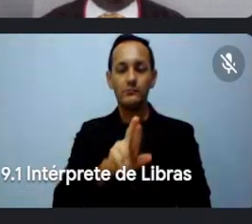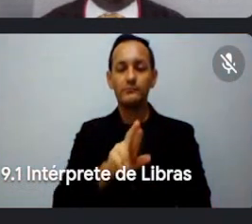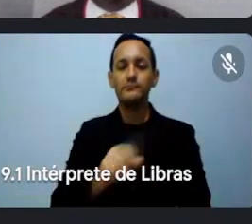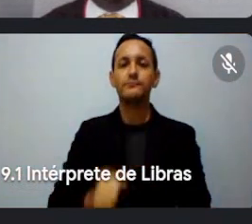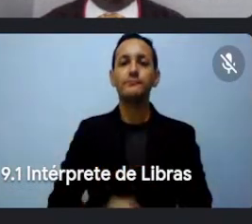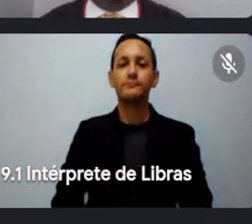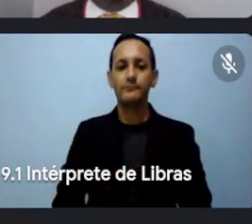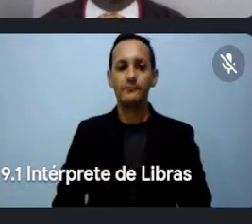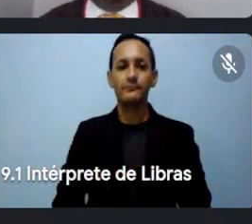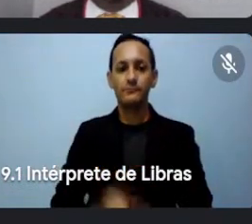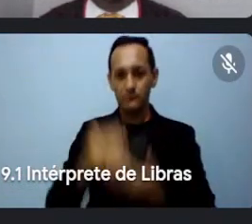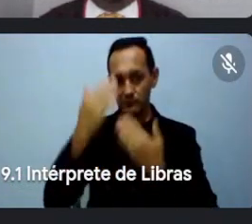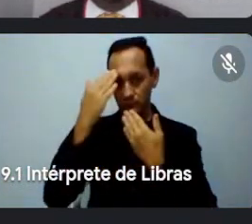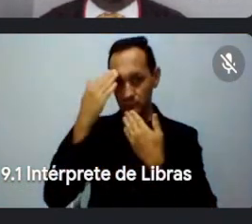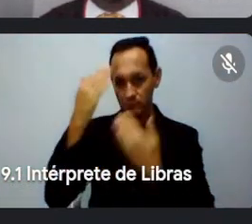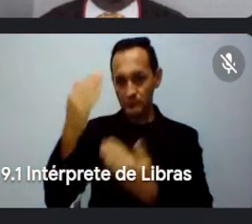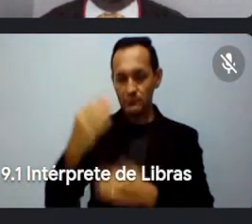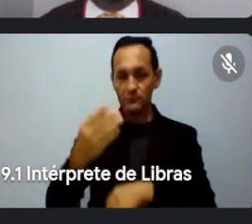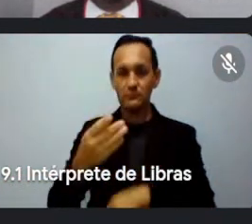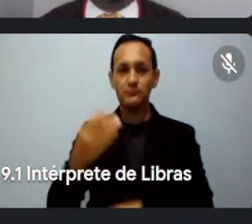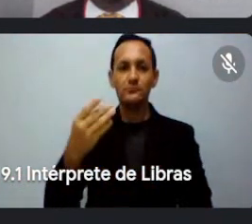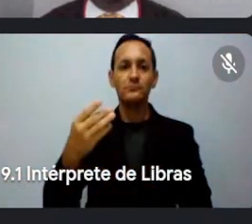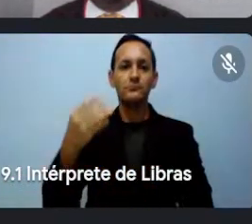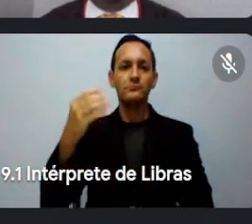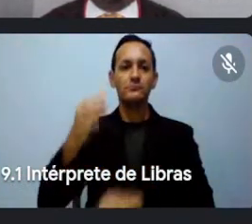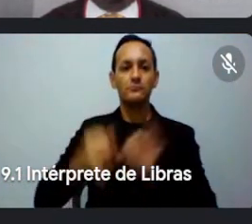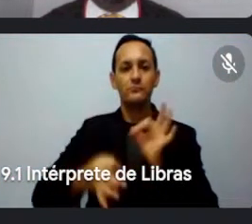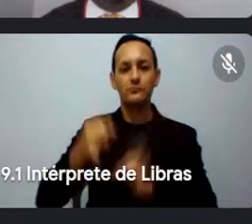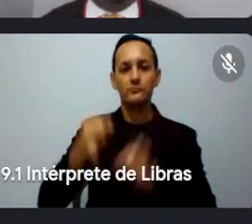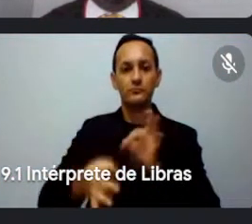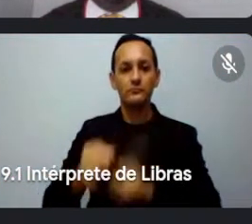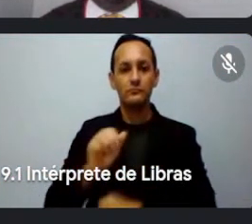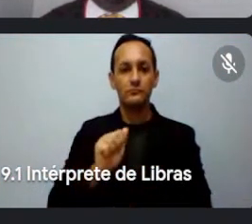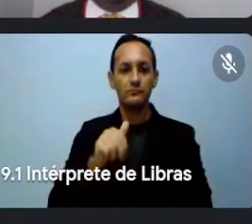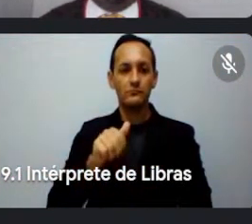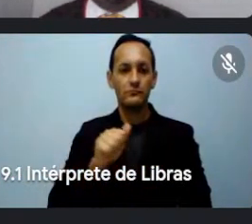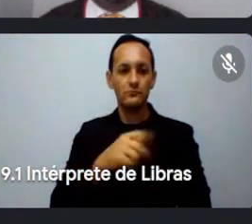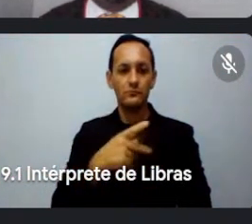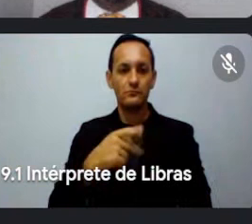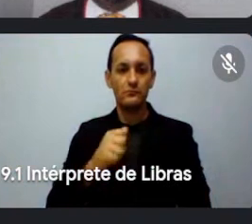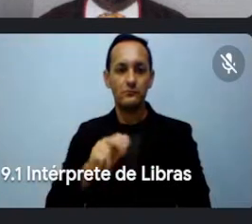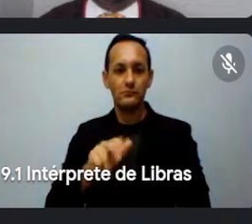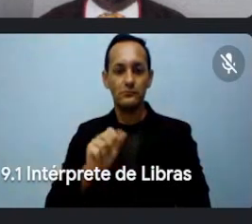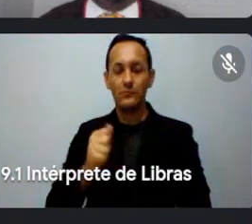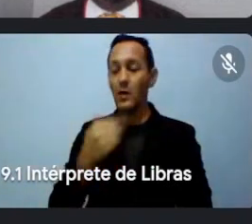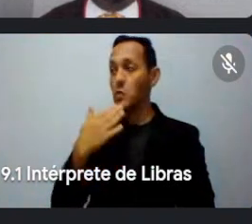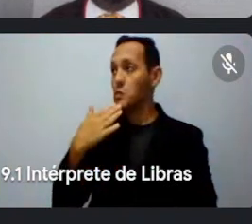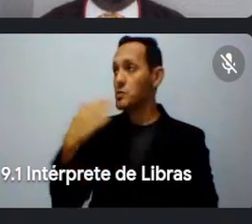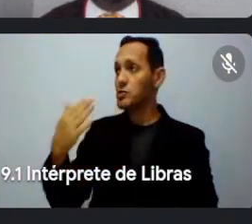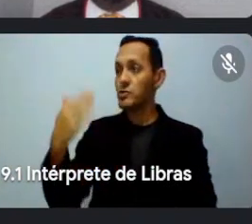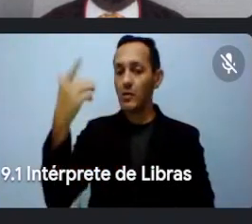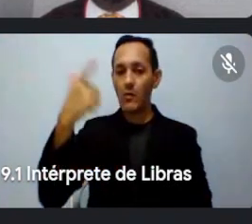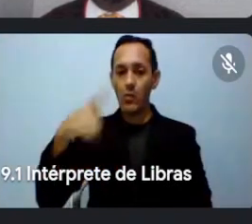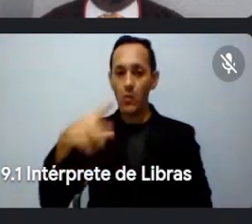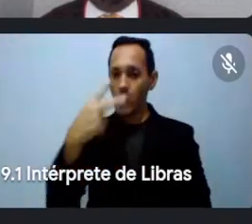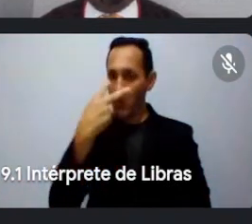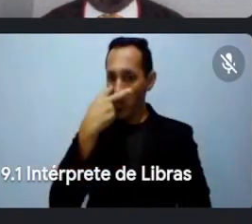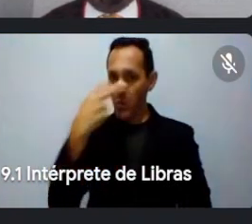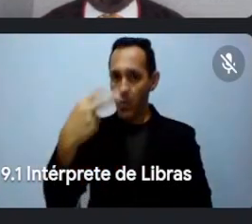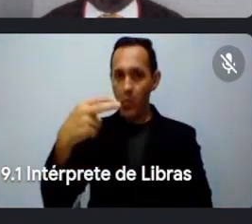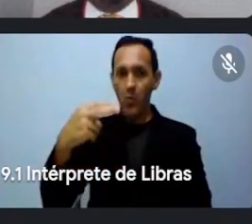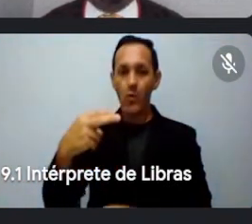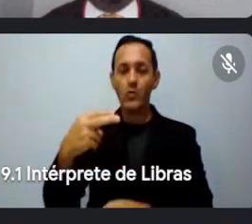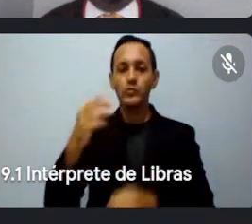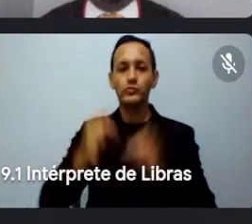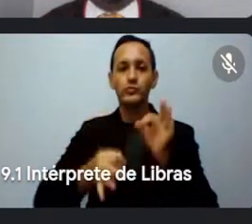obrigado doutora Ana Paula vou passar a palavra então agora o revisor e eu tô Márcio José Márcio da